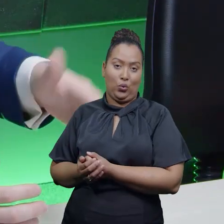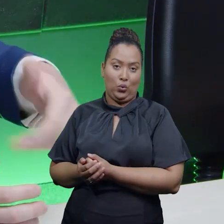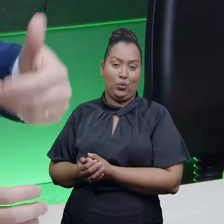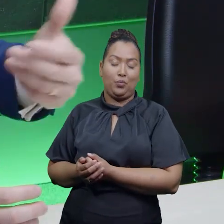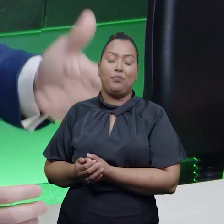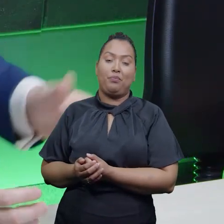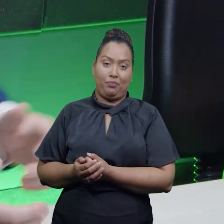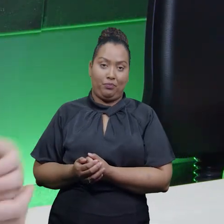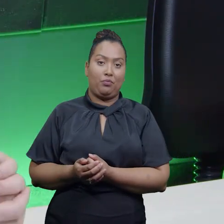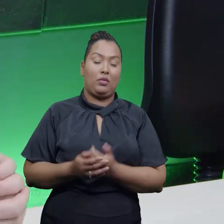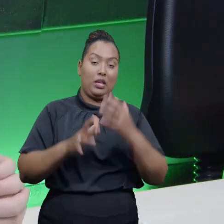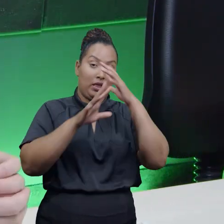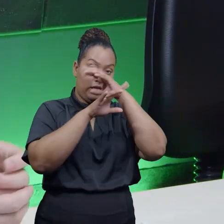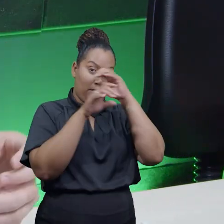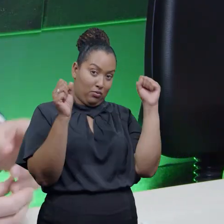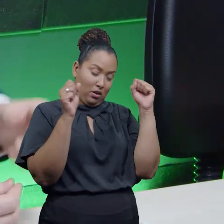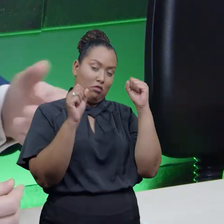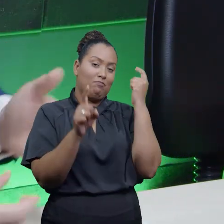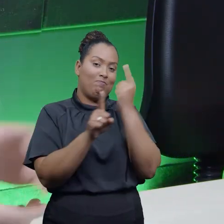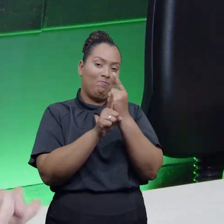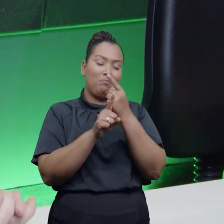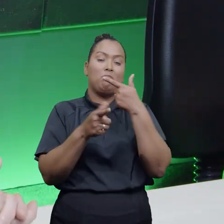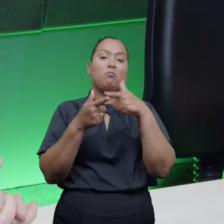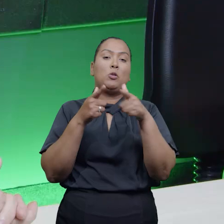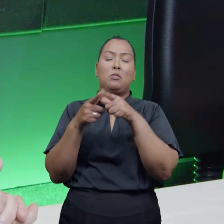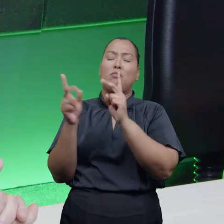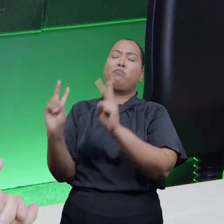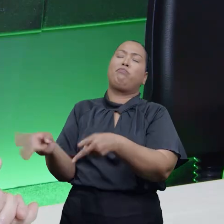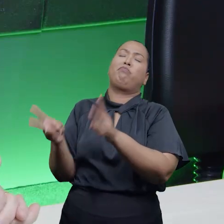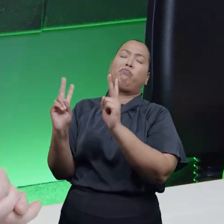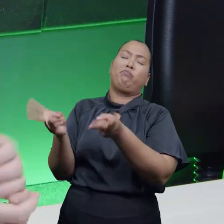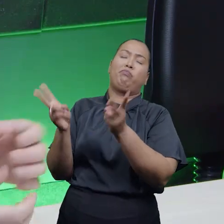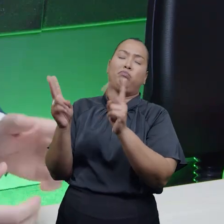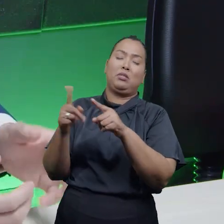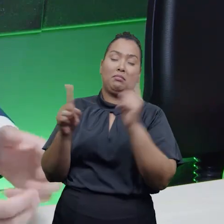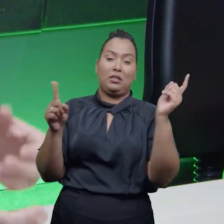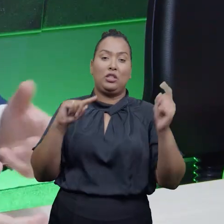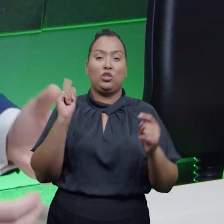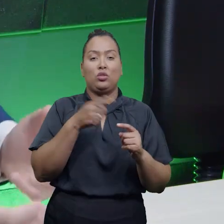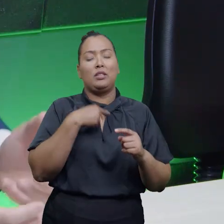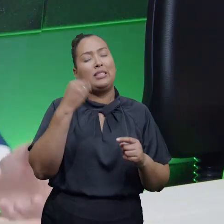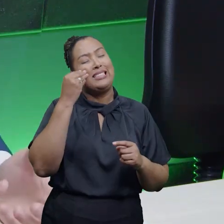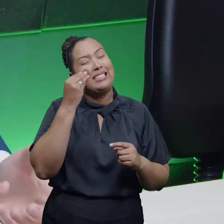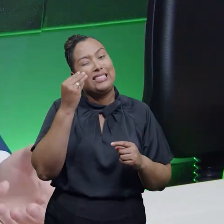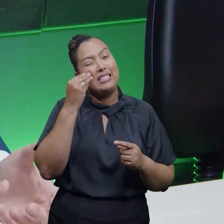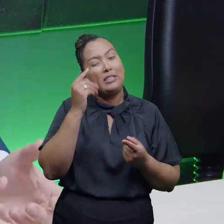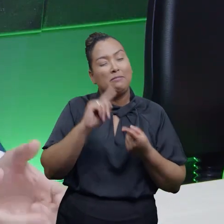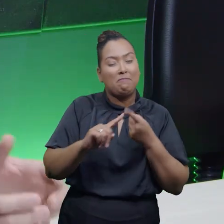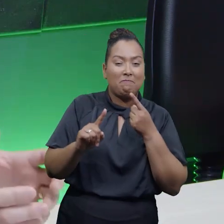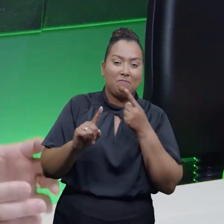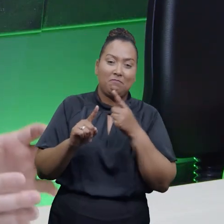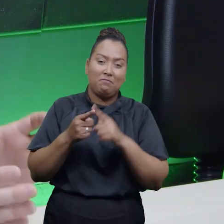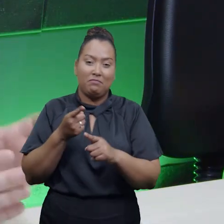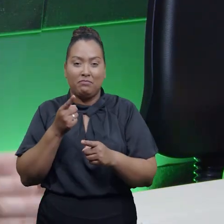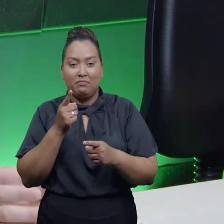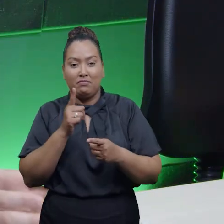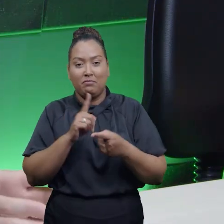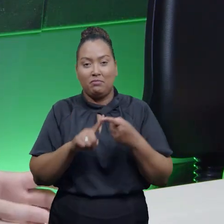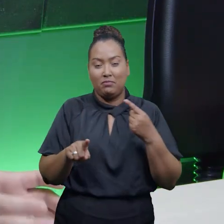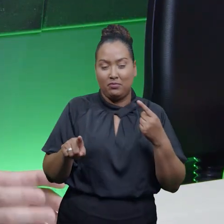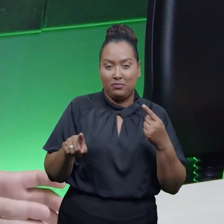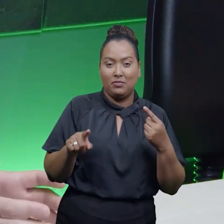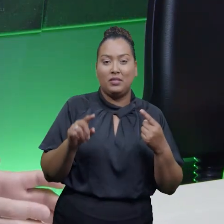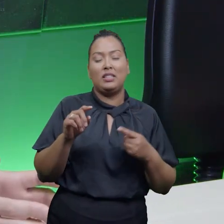as determinações feitas pelo tribunal, alguns problemas persistem, mas temos tentado fazer essa articulação, assim,